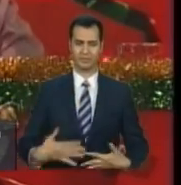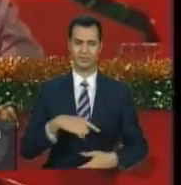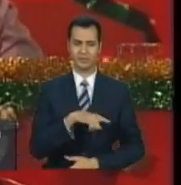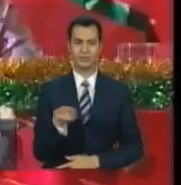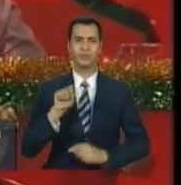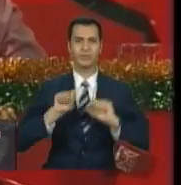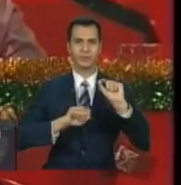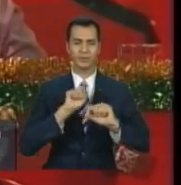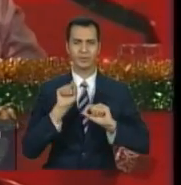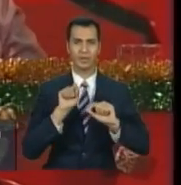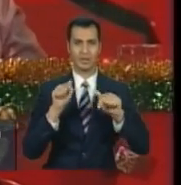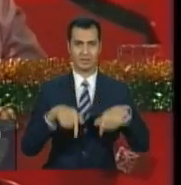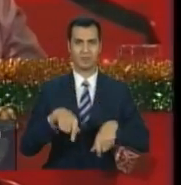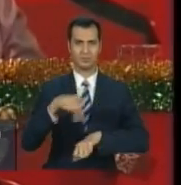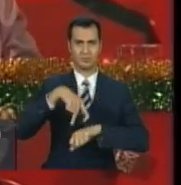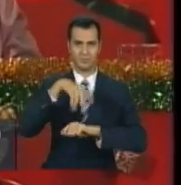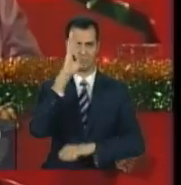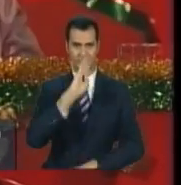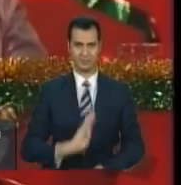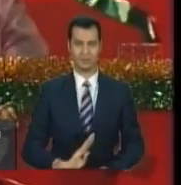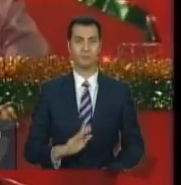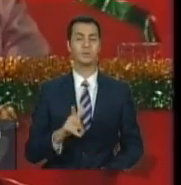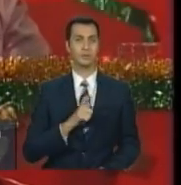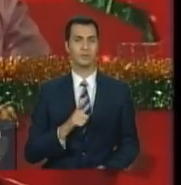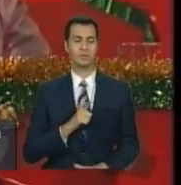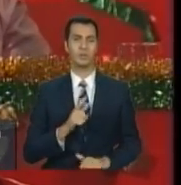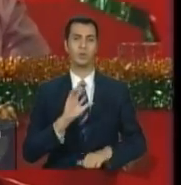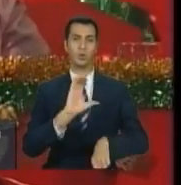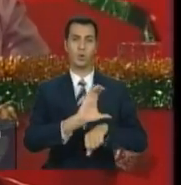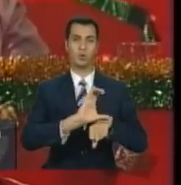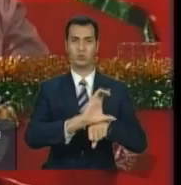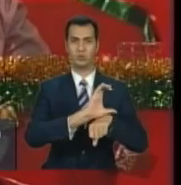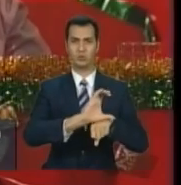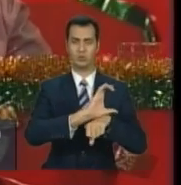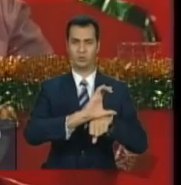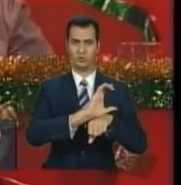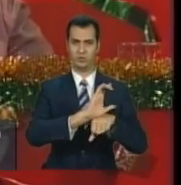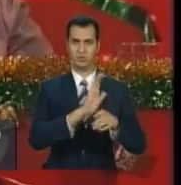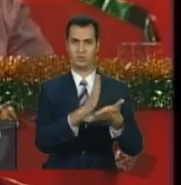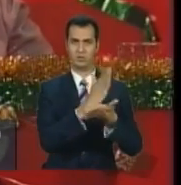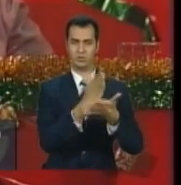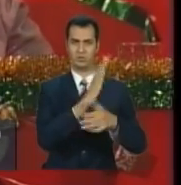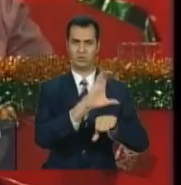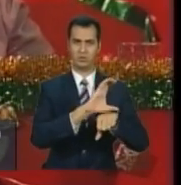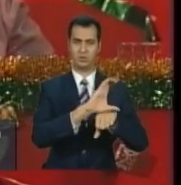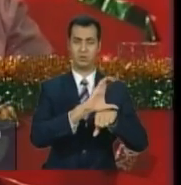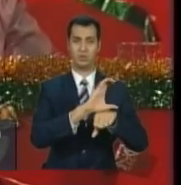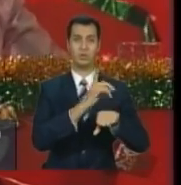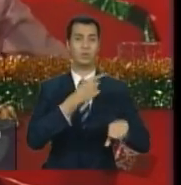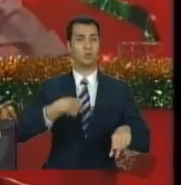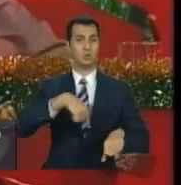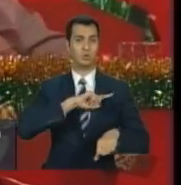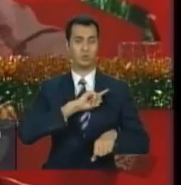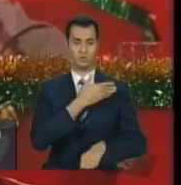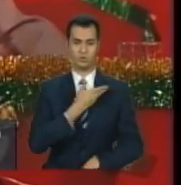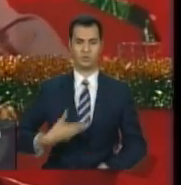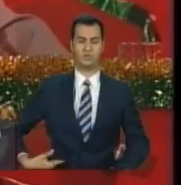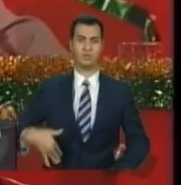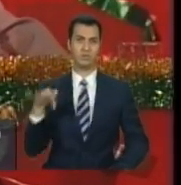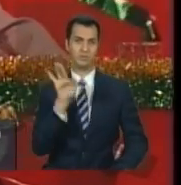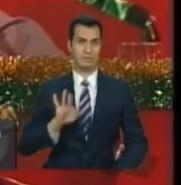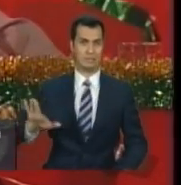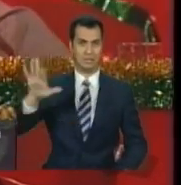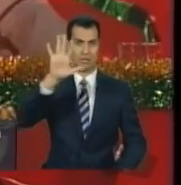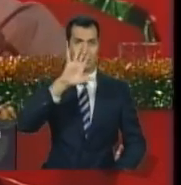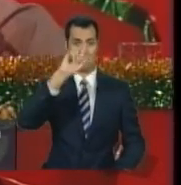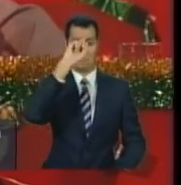de fato, nesse país, a Constituição define que a União não tem poder sobre municípios nem sobre